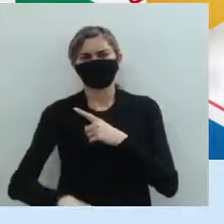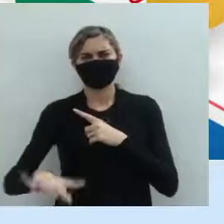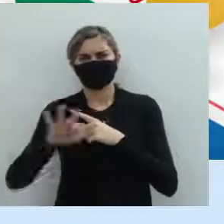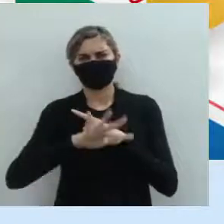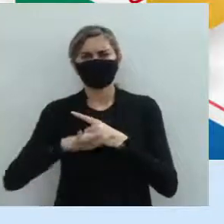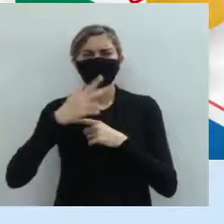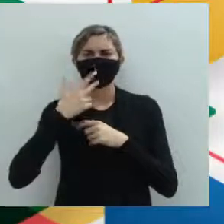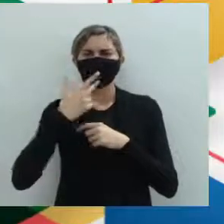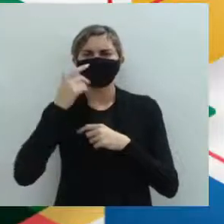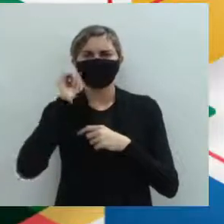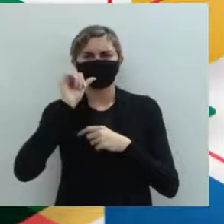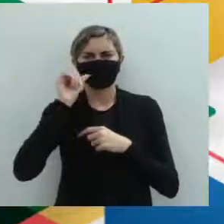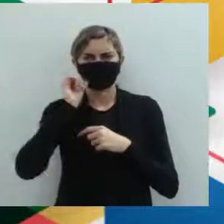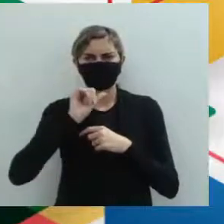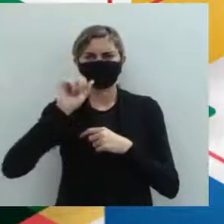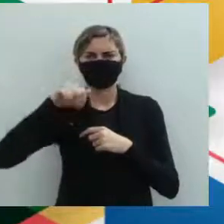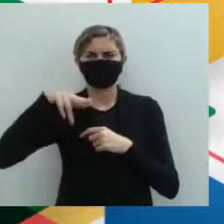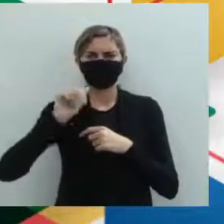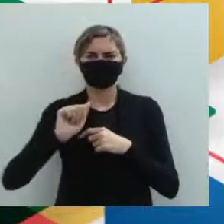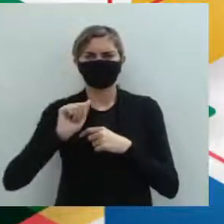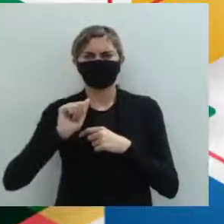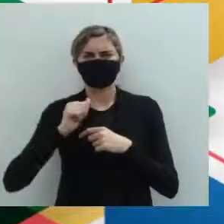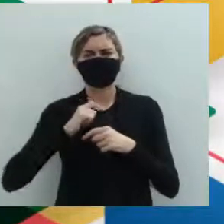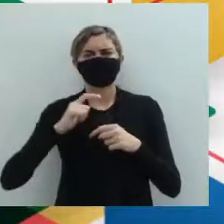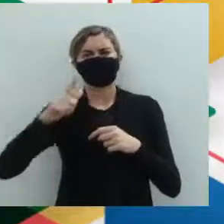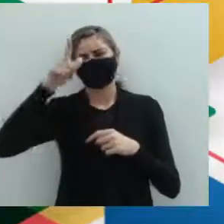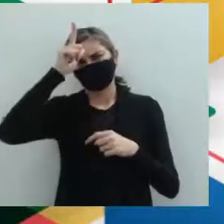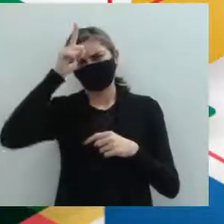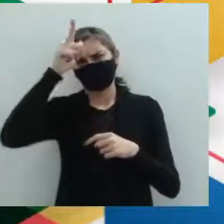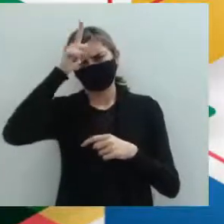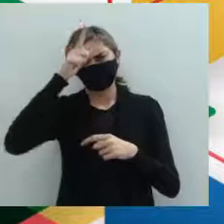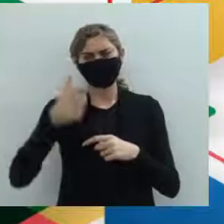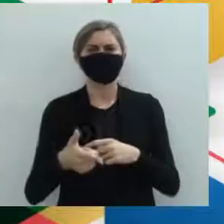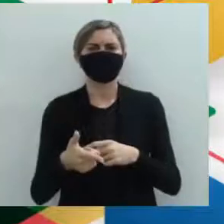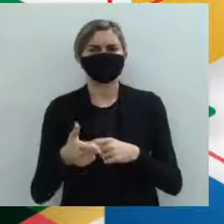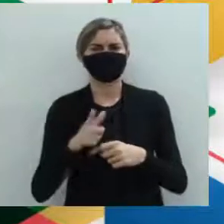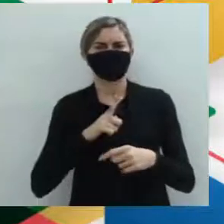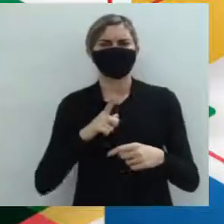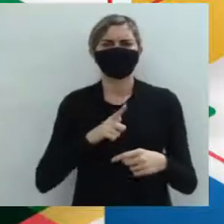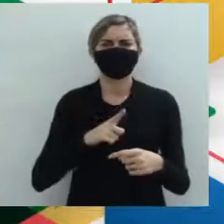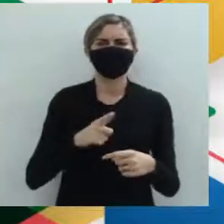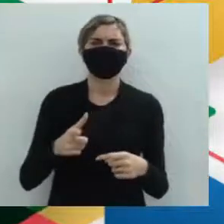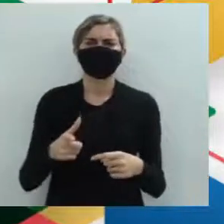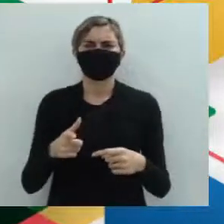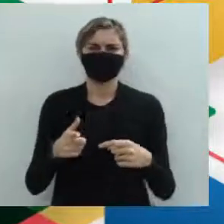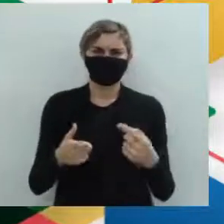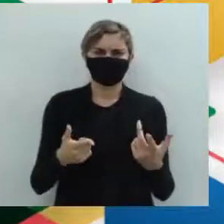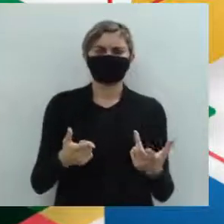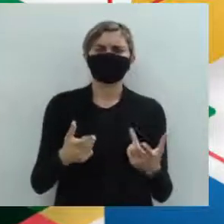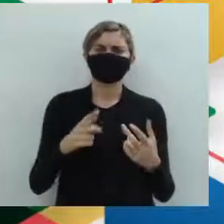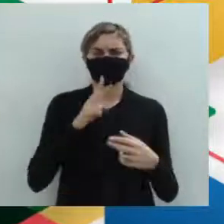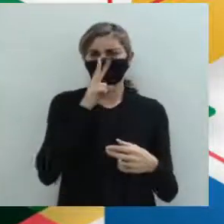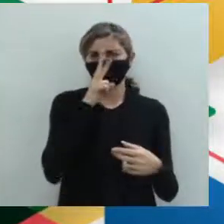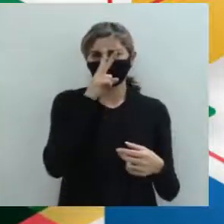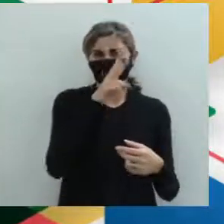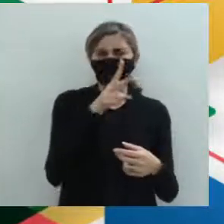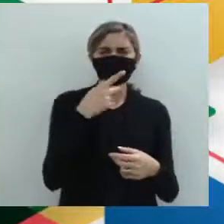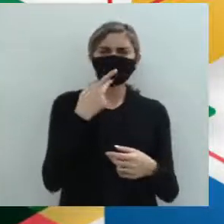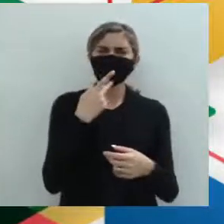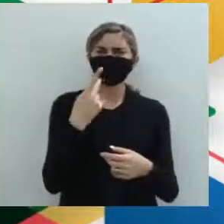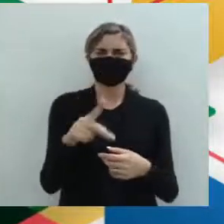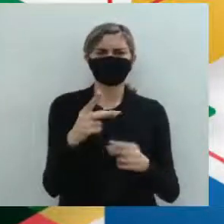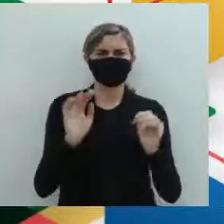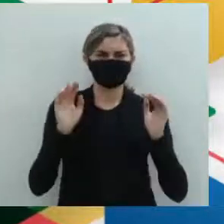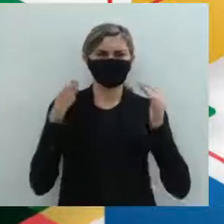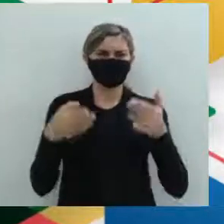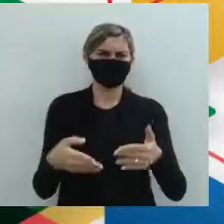mulher que é a Hannah Arendt. A Hannah Arendt é uma alemã. Ela vai ter aí uma questão muito forte na fala dela